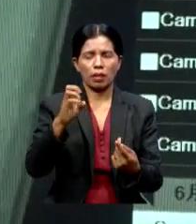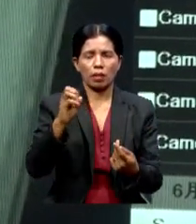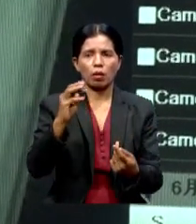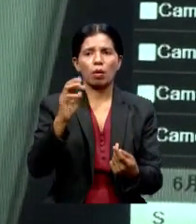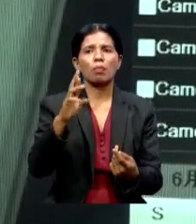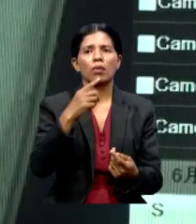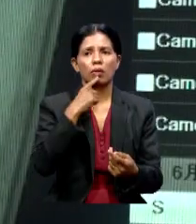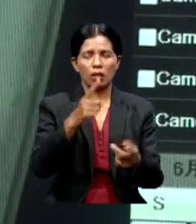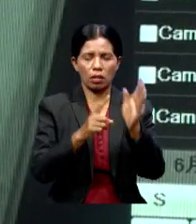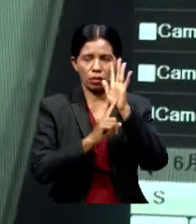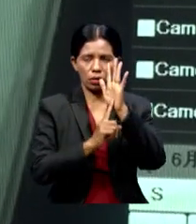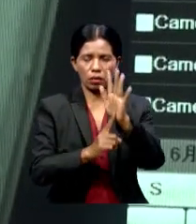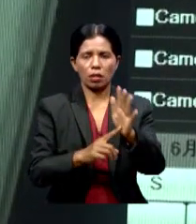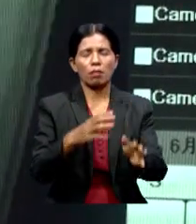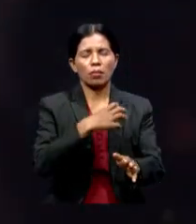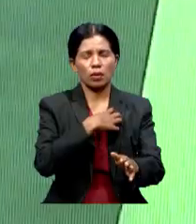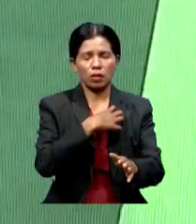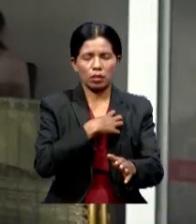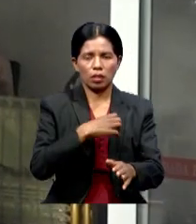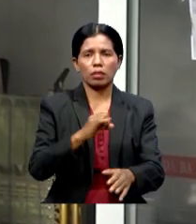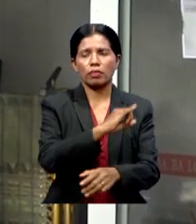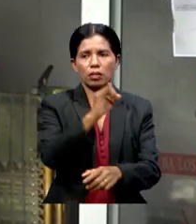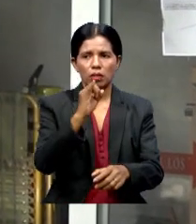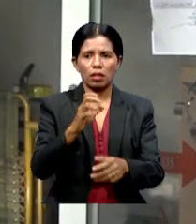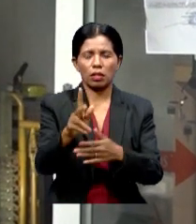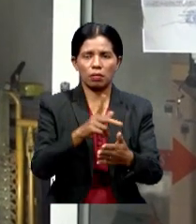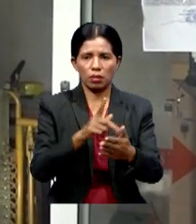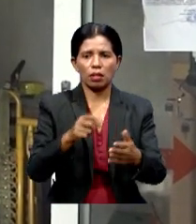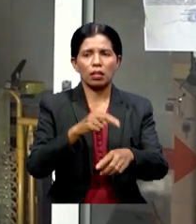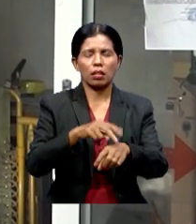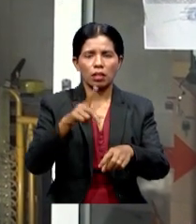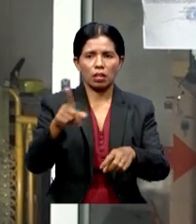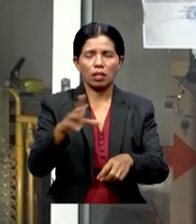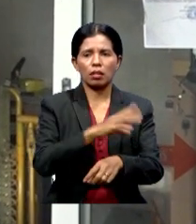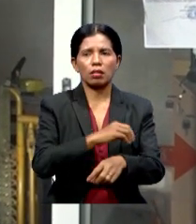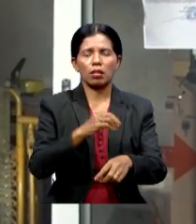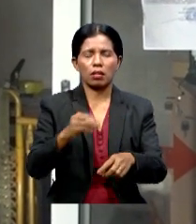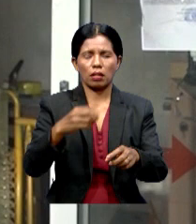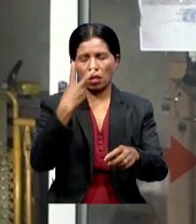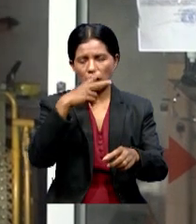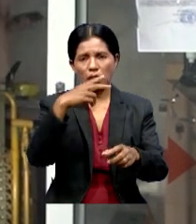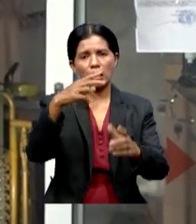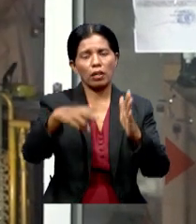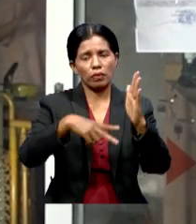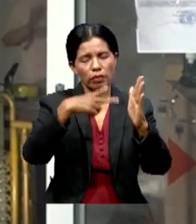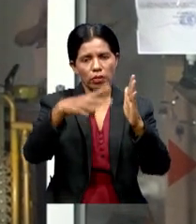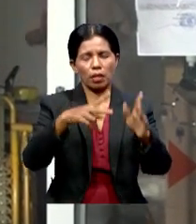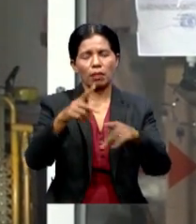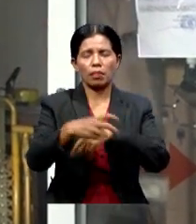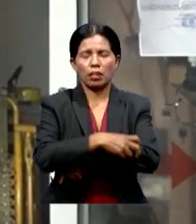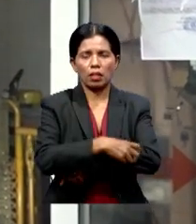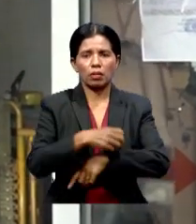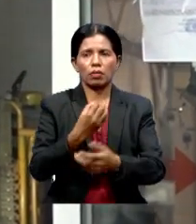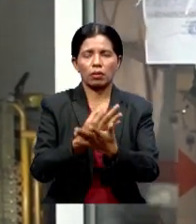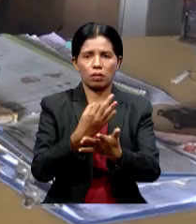Hato, denuncia e a Polícia Departamento de Investigação Criminal Nacional, ou evidência e gravação CCTV, em Manaus, que ouça no montante